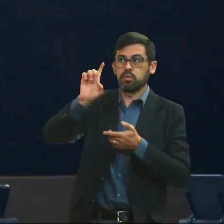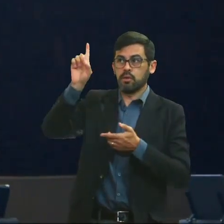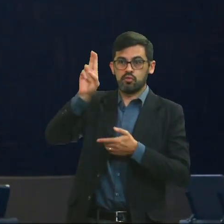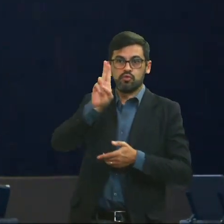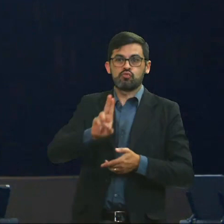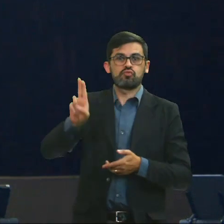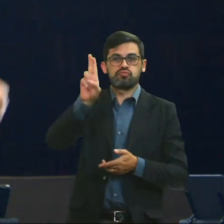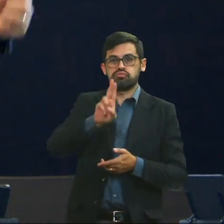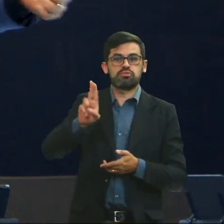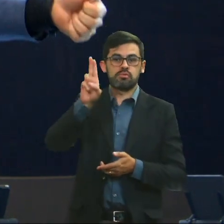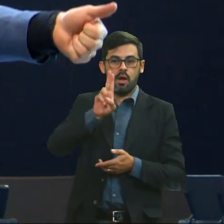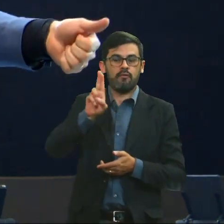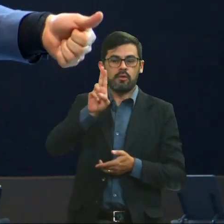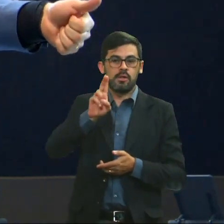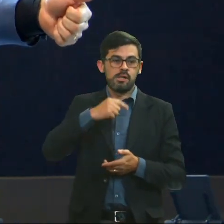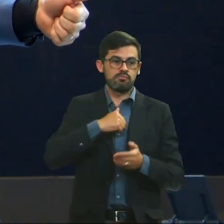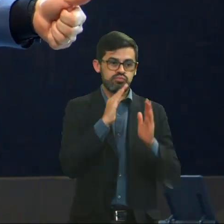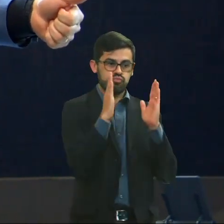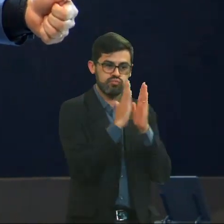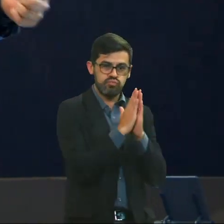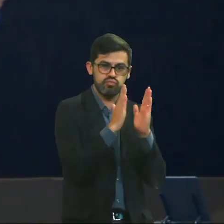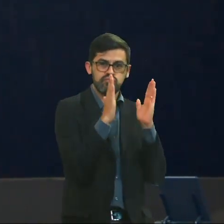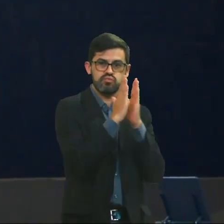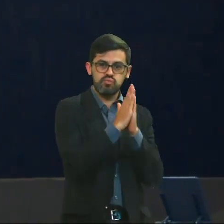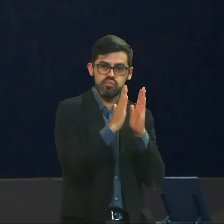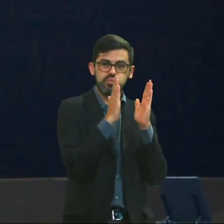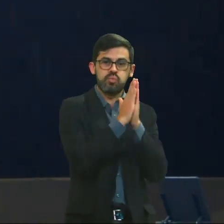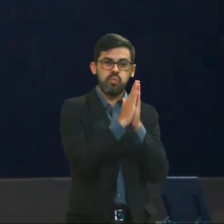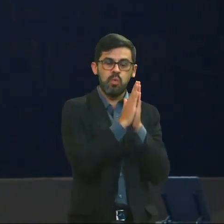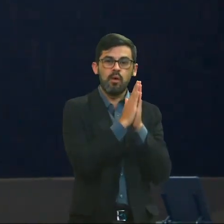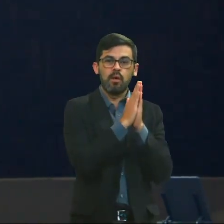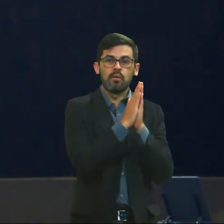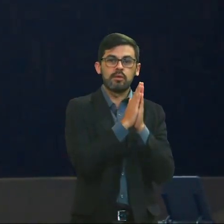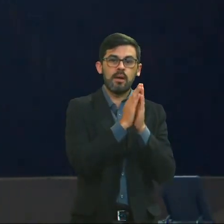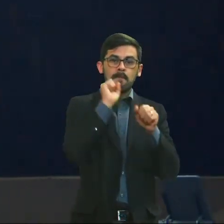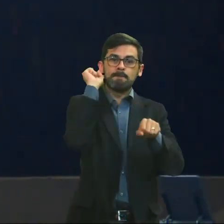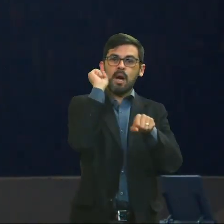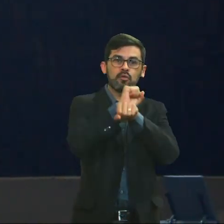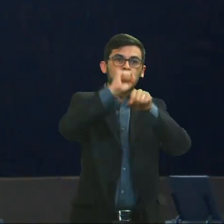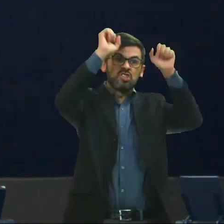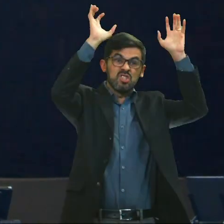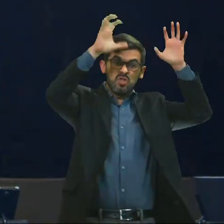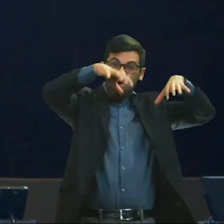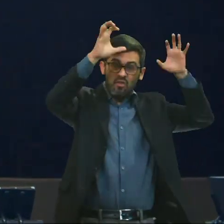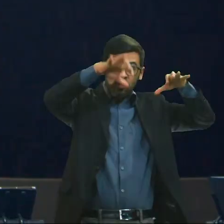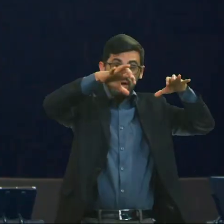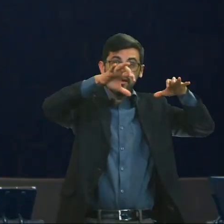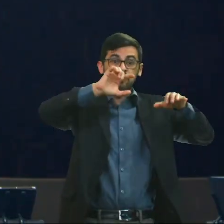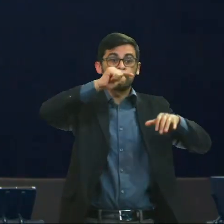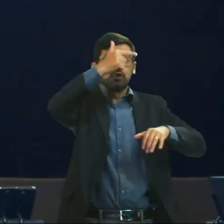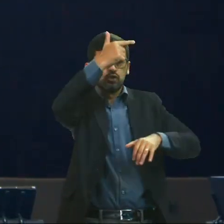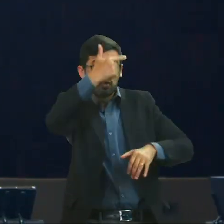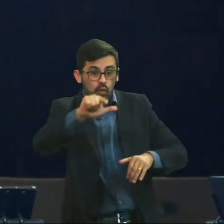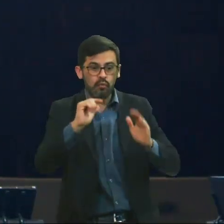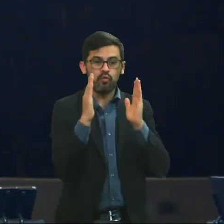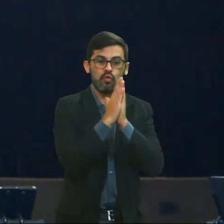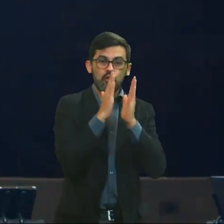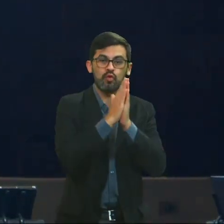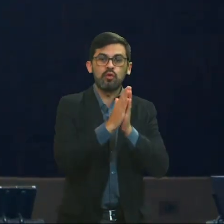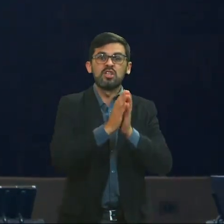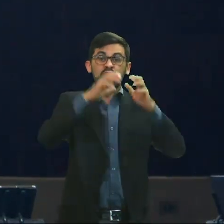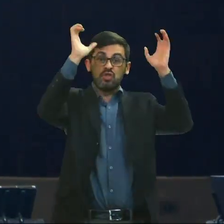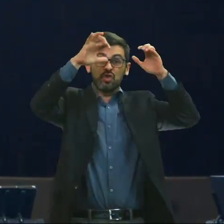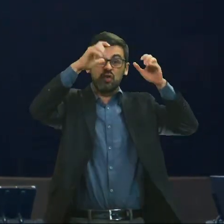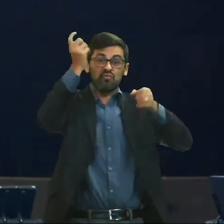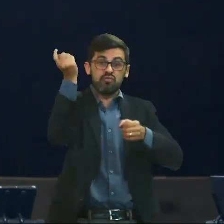por Deus. Ele orou e Deus fez parar de chover. Ele orou e Deus fez chover.